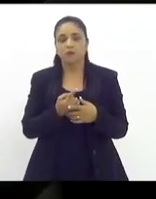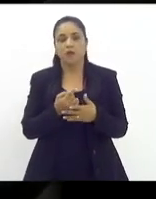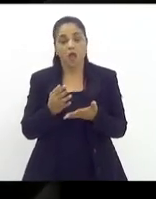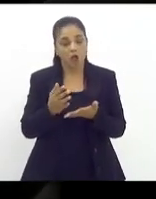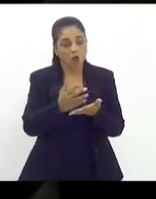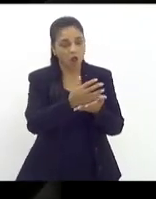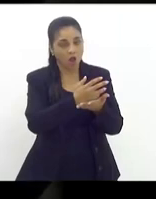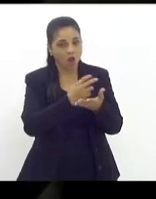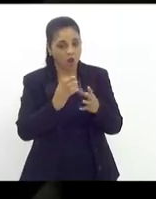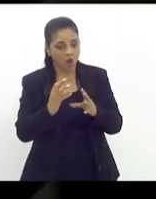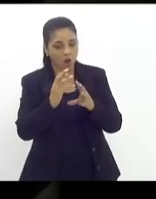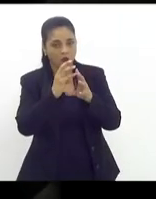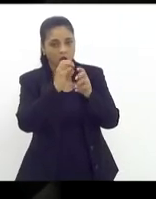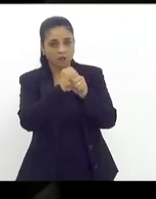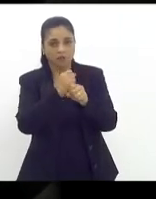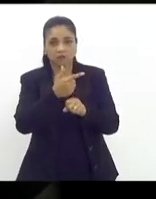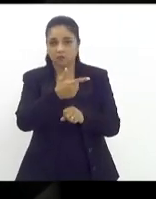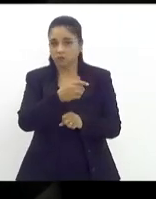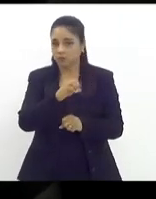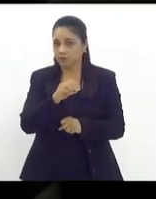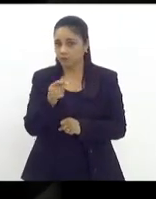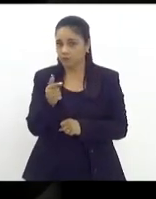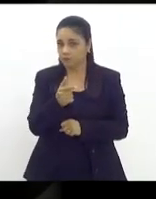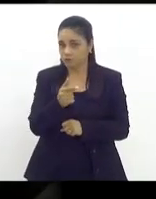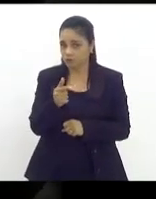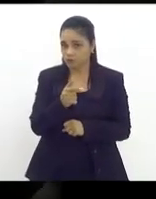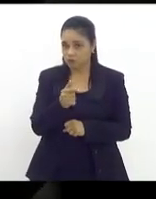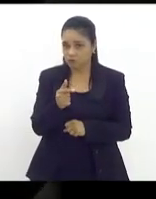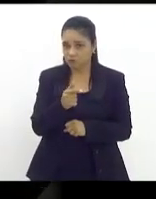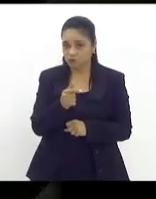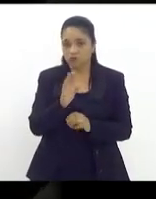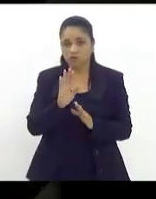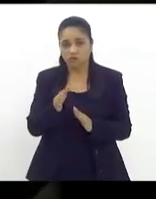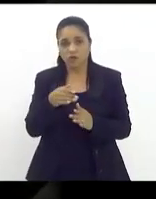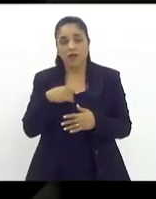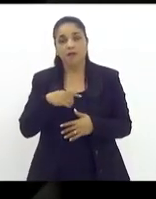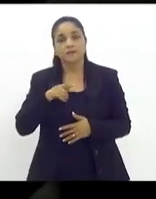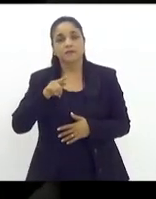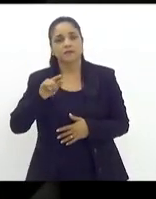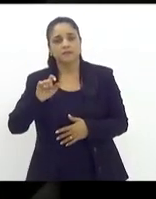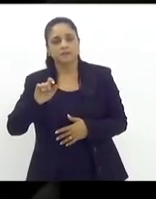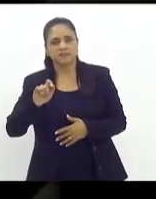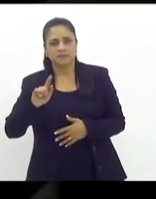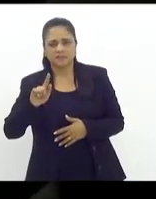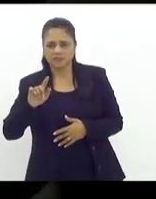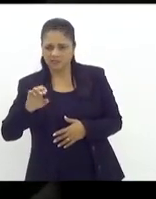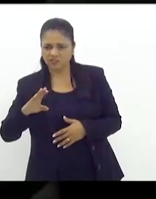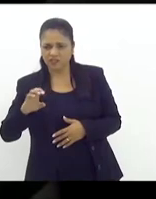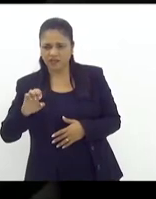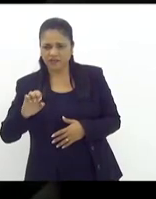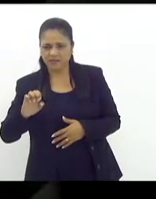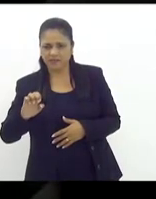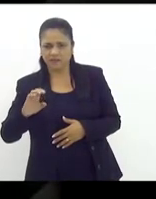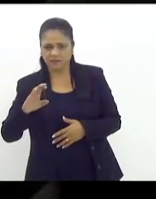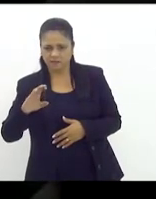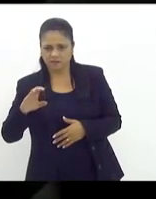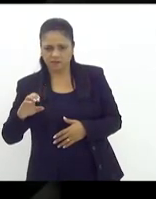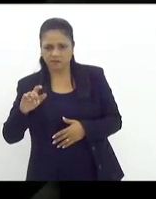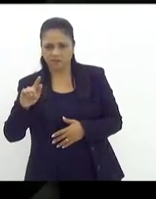contas todo ano de 2022, já oficiamos a CGE e a PGE, porque